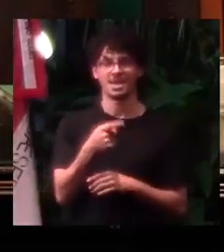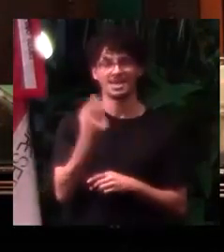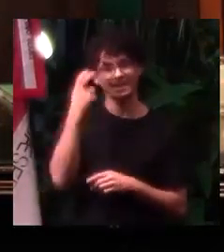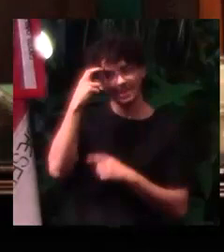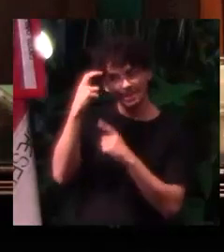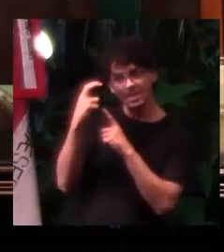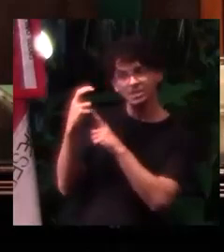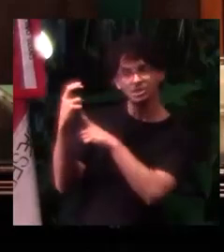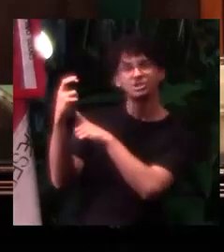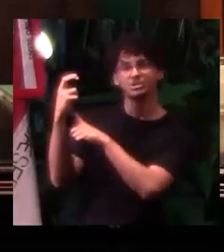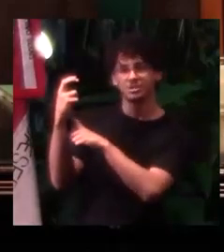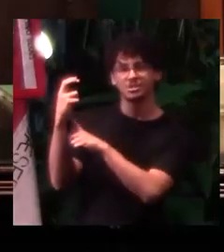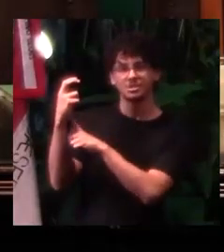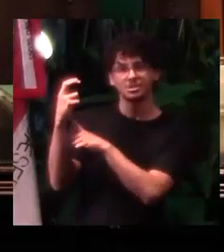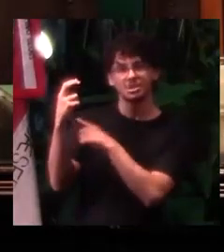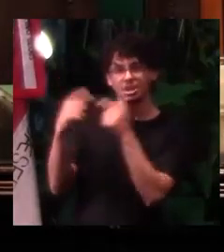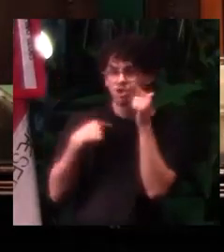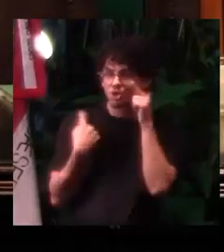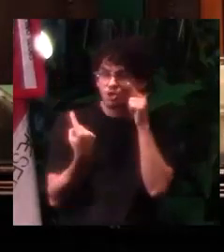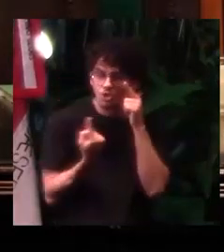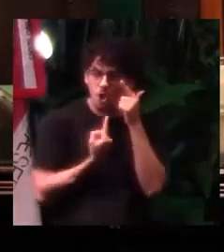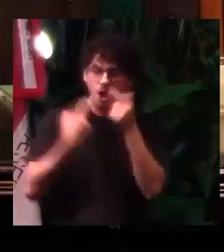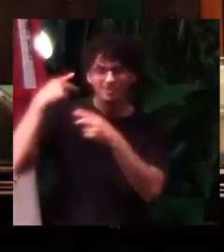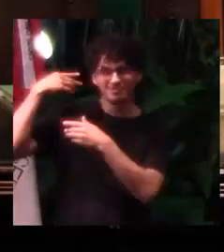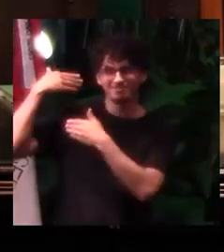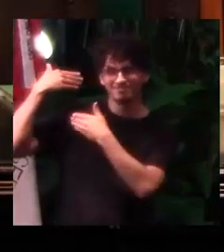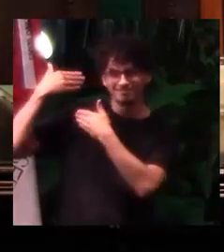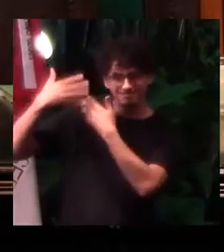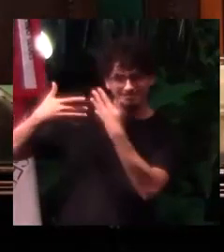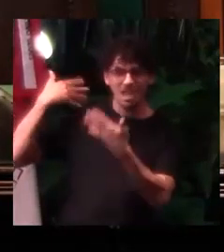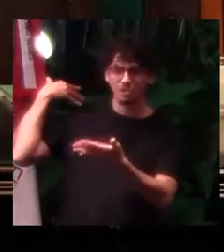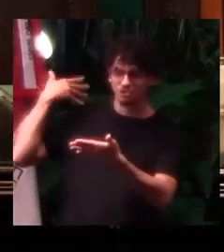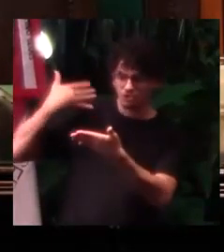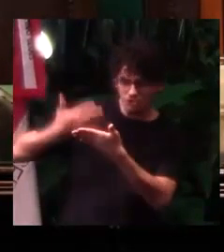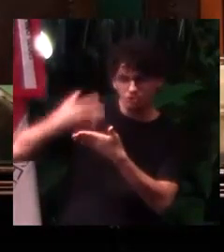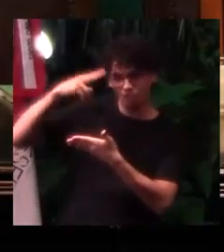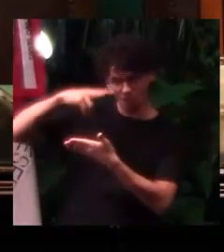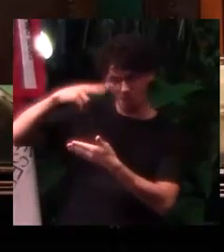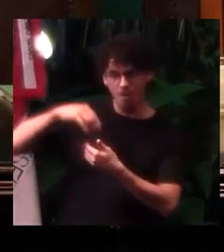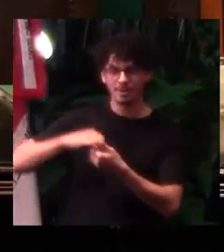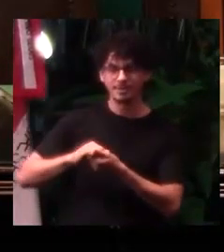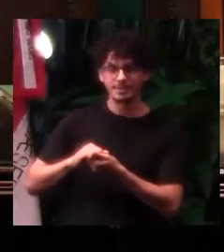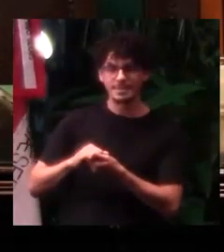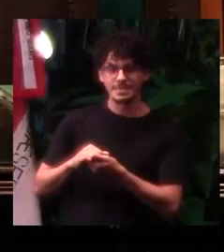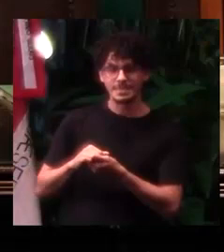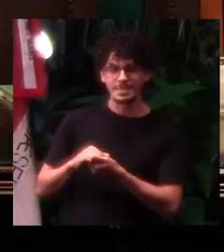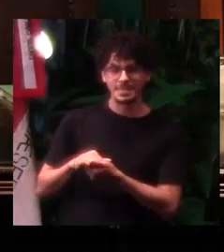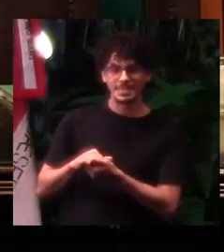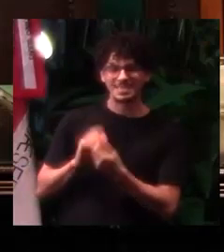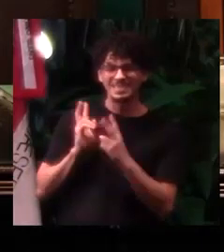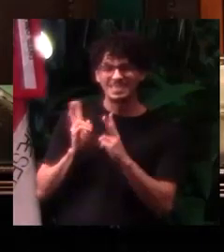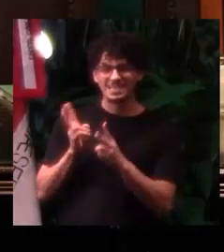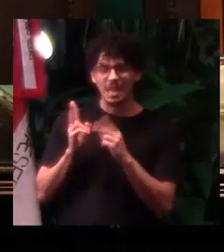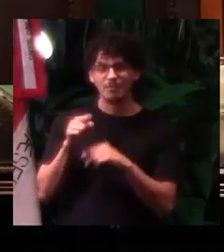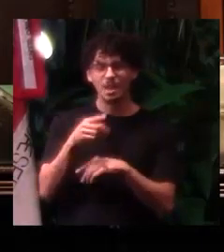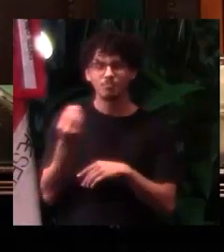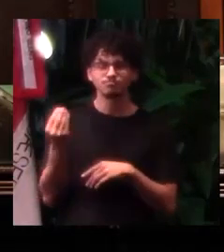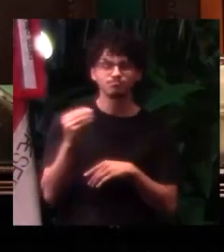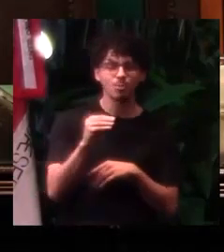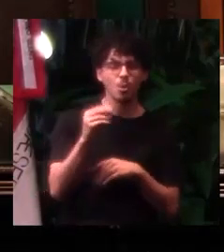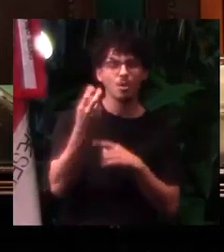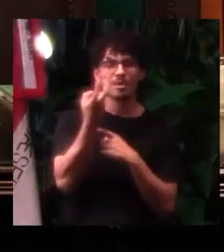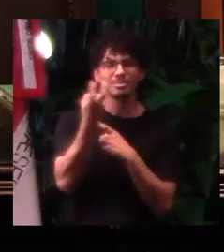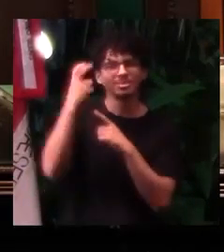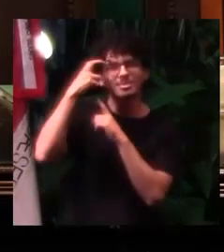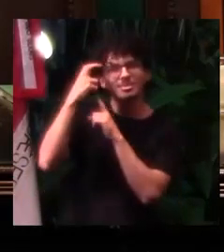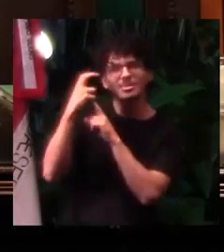na nossa tradição, ela é muito pautada por parâmetros